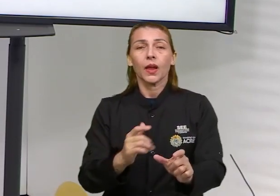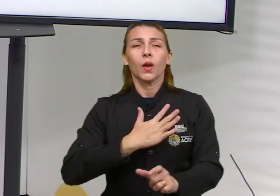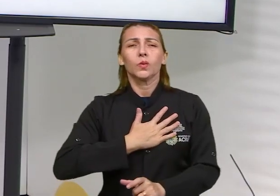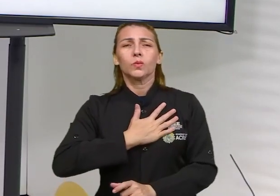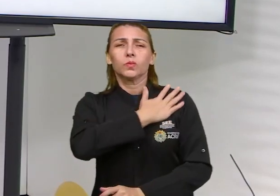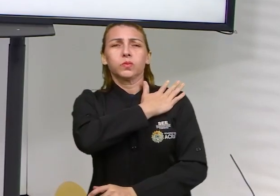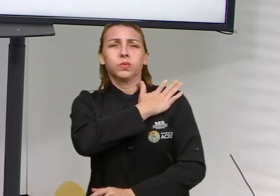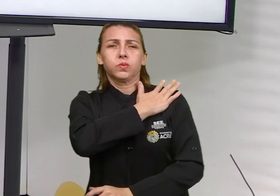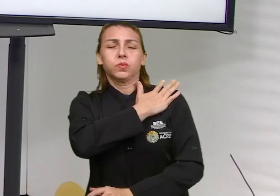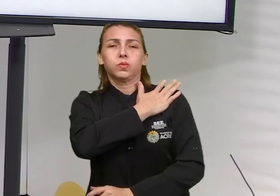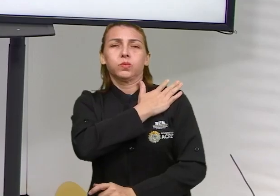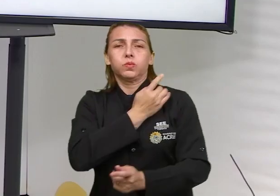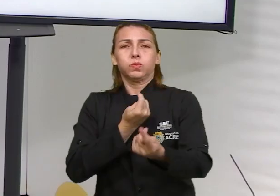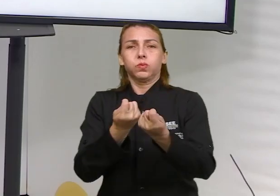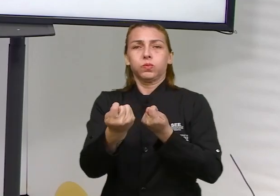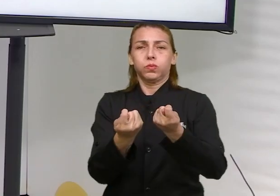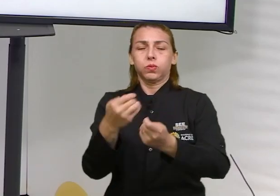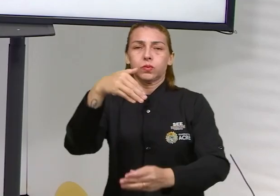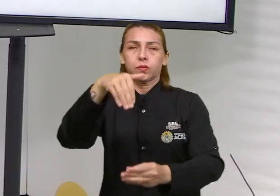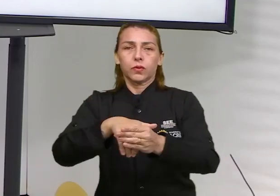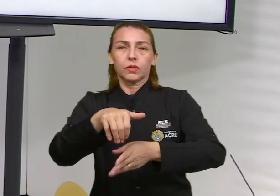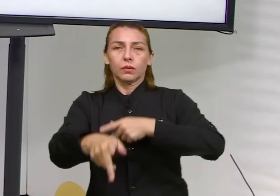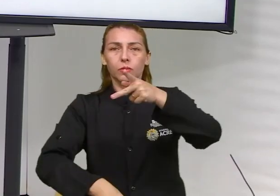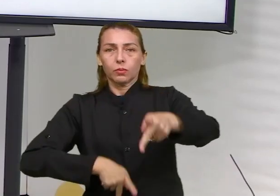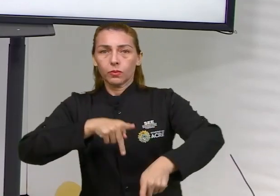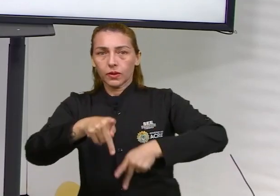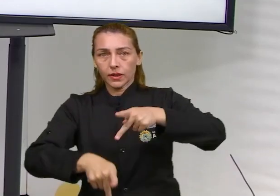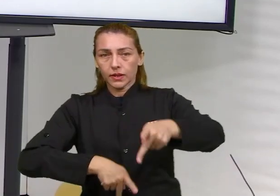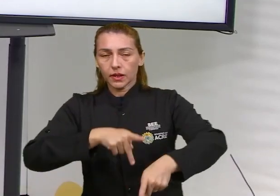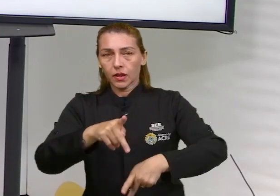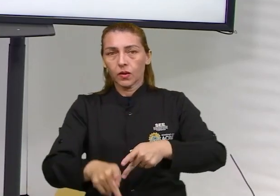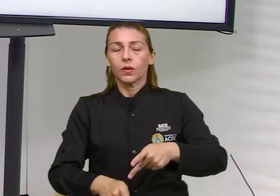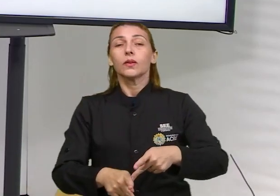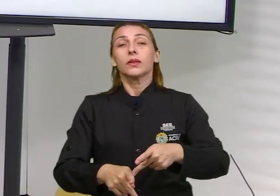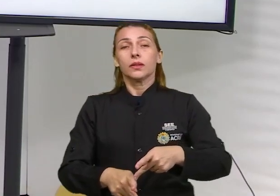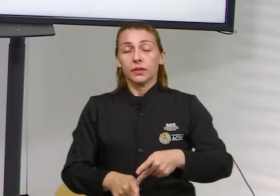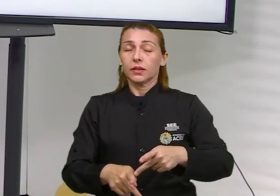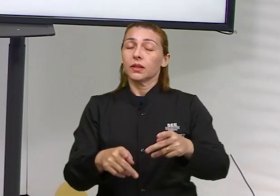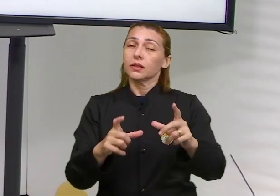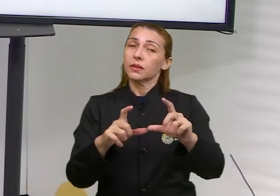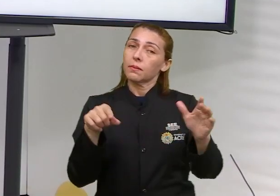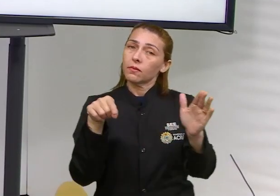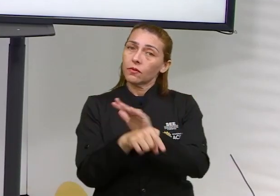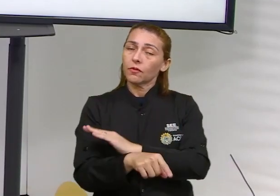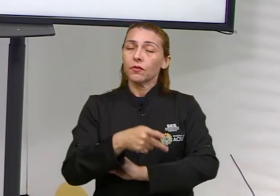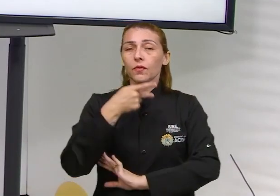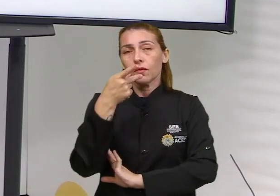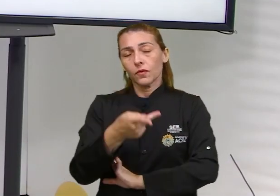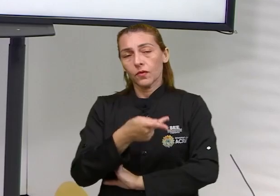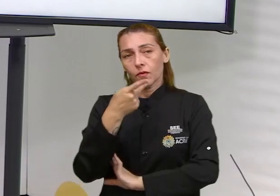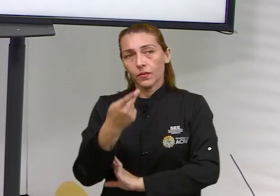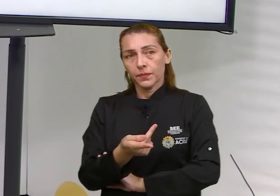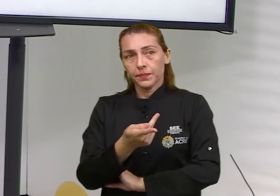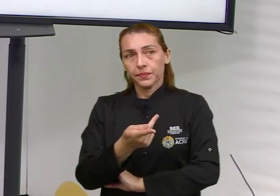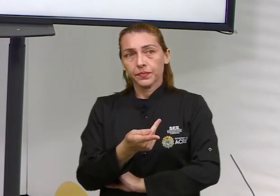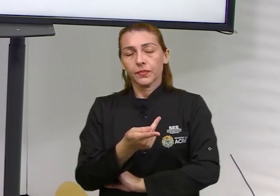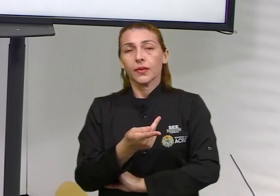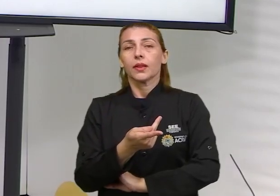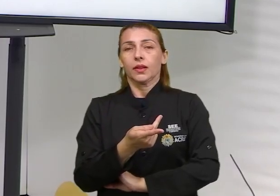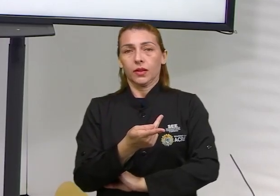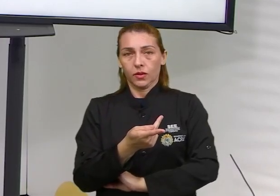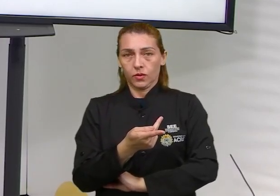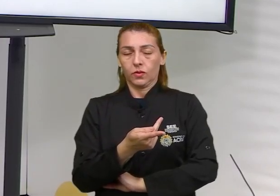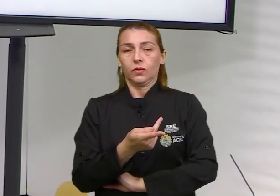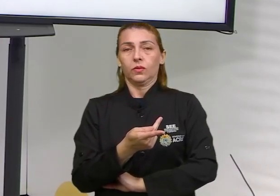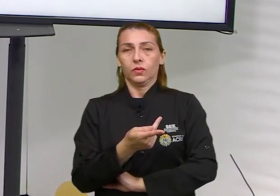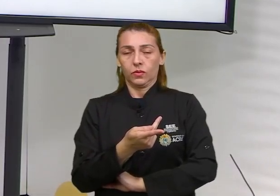coronéis, controlavam o voto dessa população. Aí, nesse pequeno trecho da questão, fala justamente dos capangas do